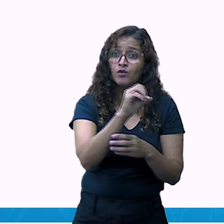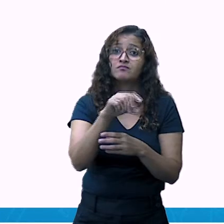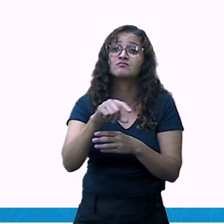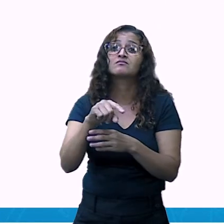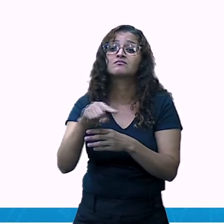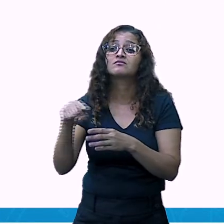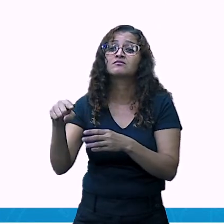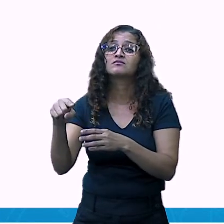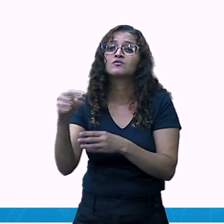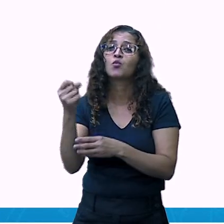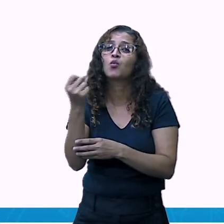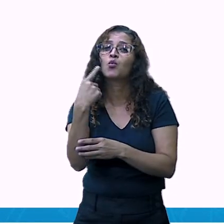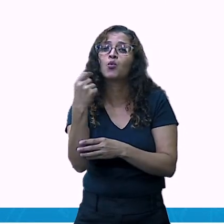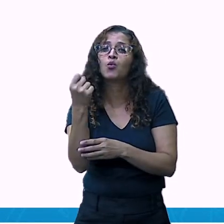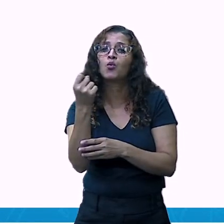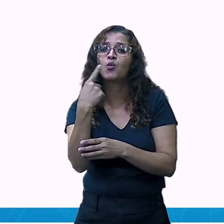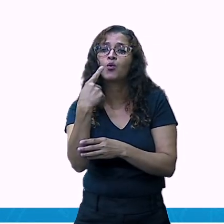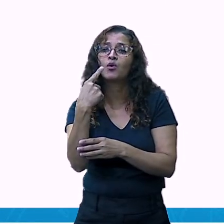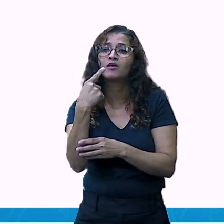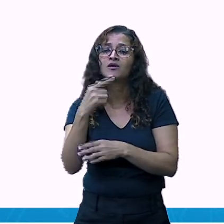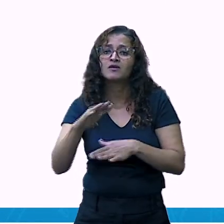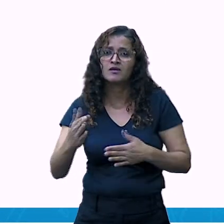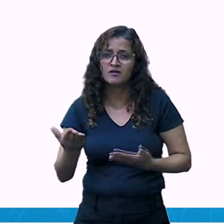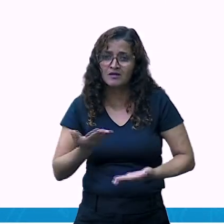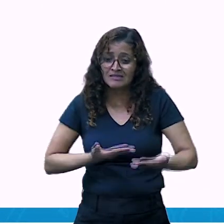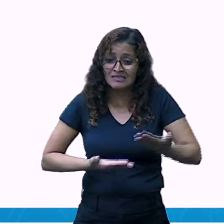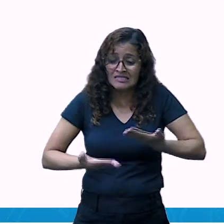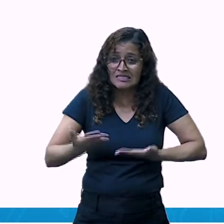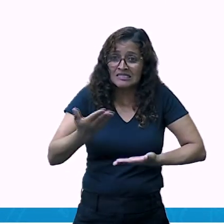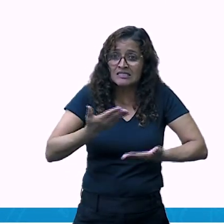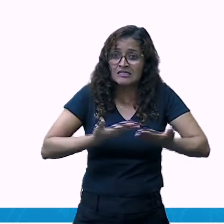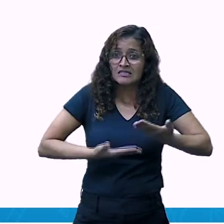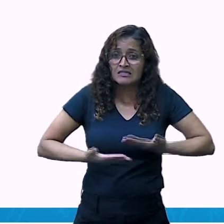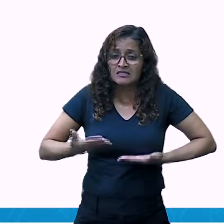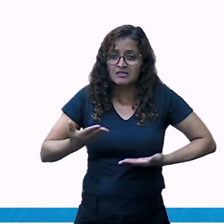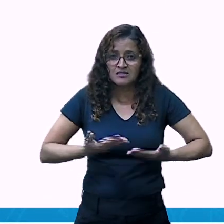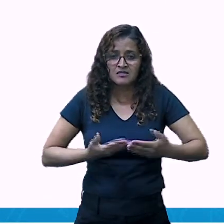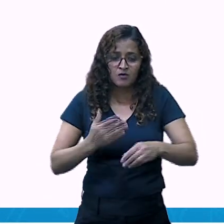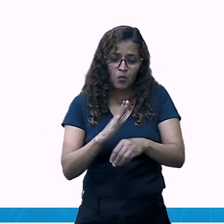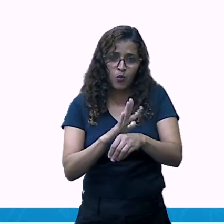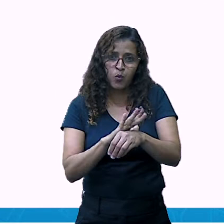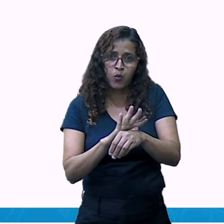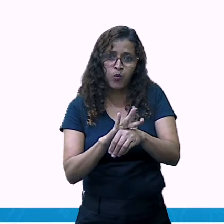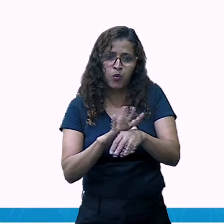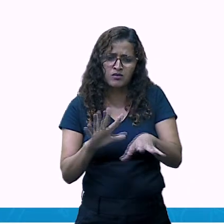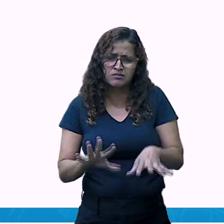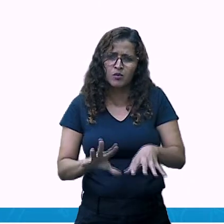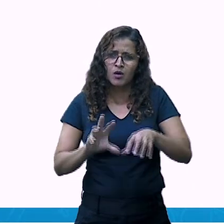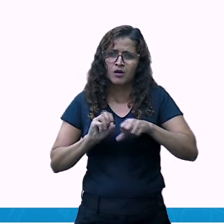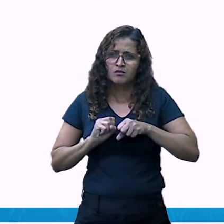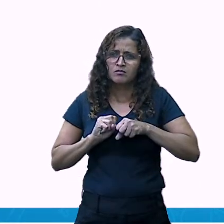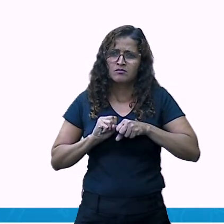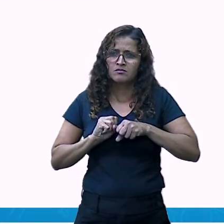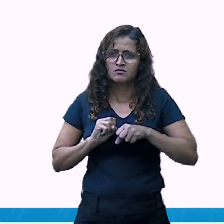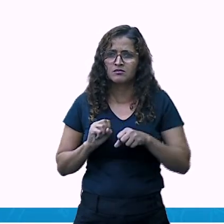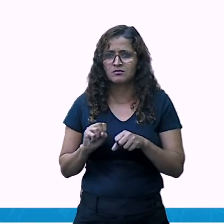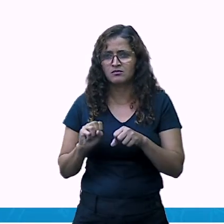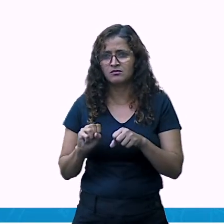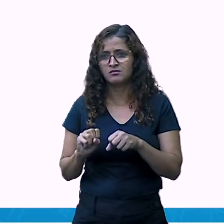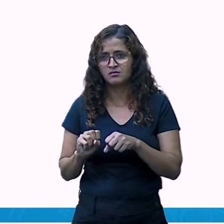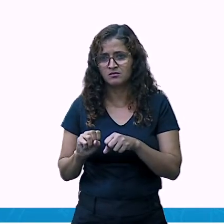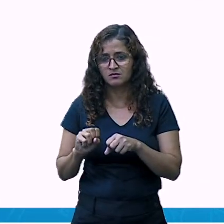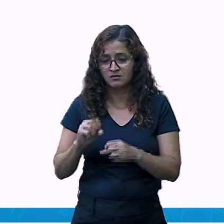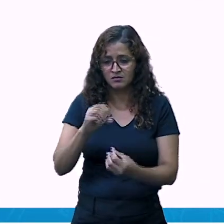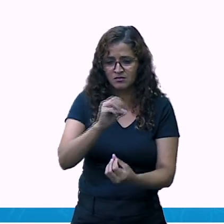São medicamentos usados no tratamento de doenças causadas por bactérias. Então, nós temos aqui